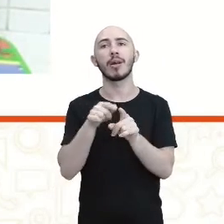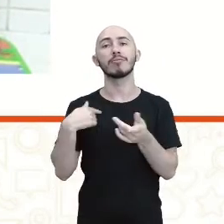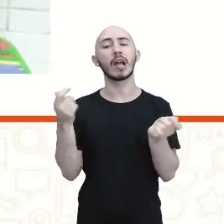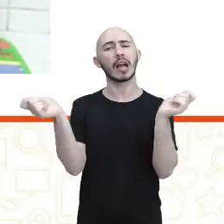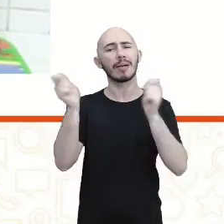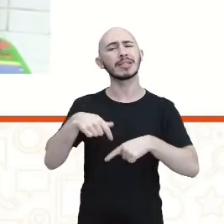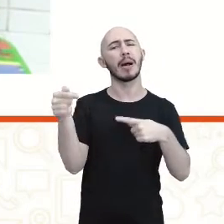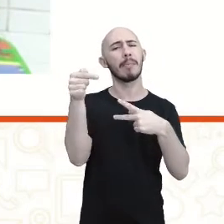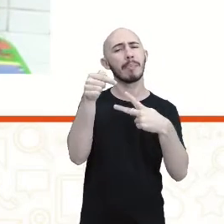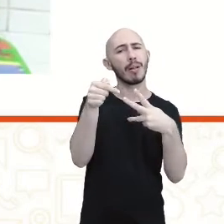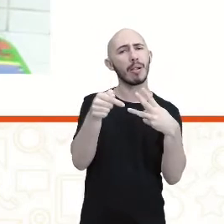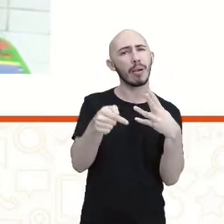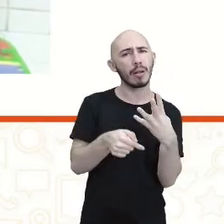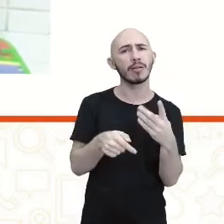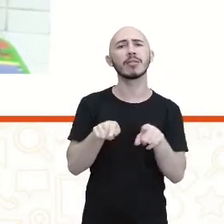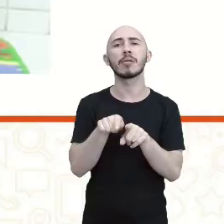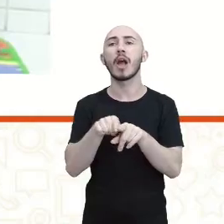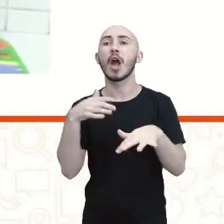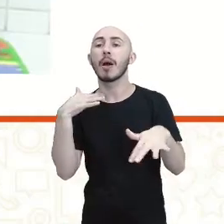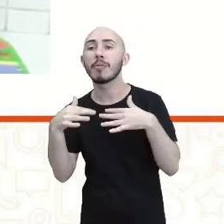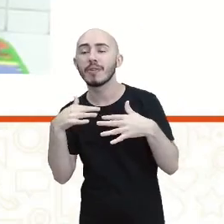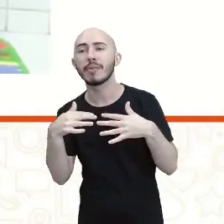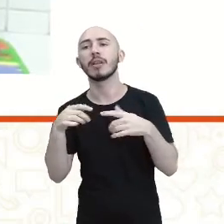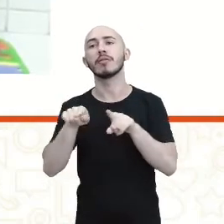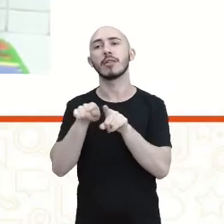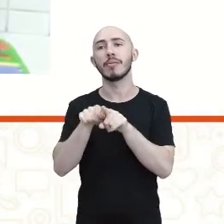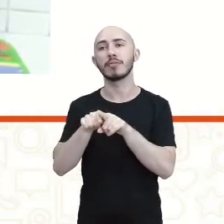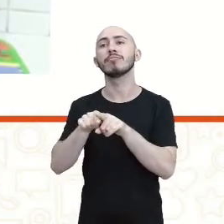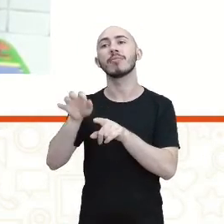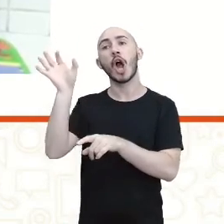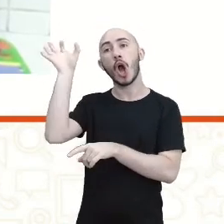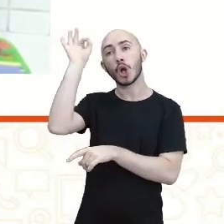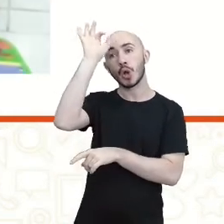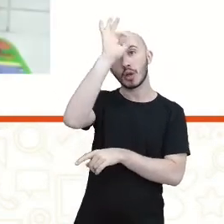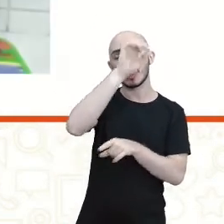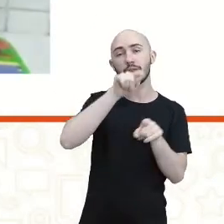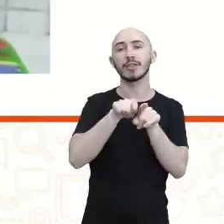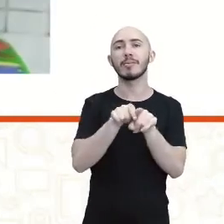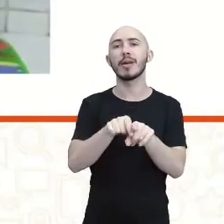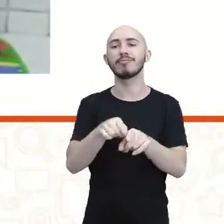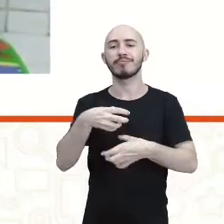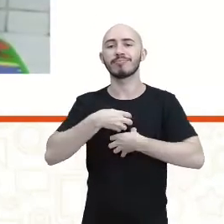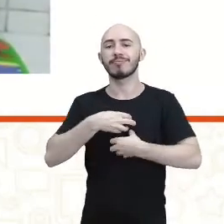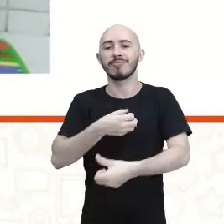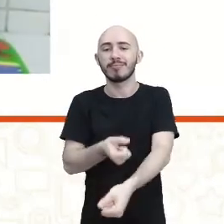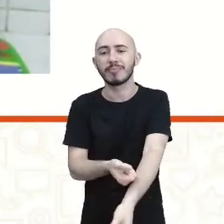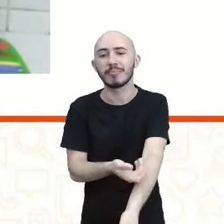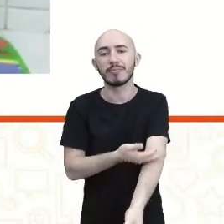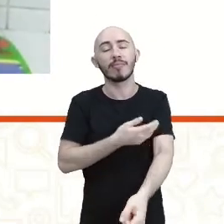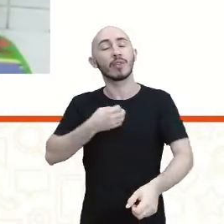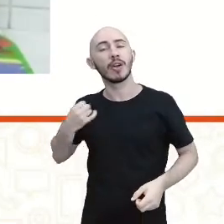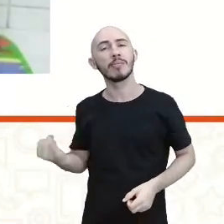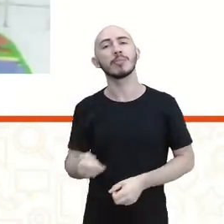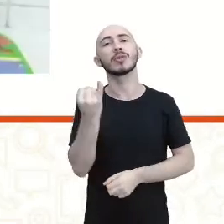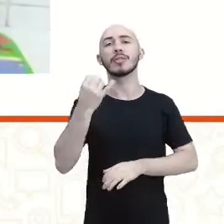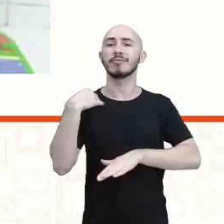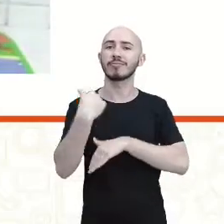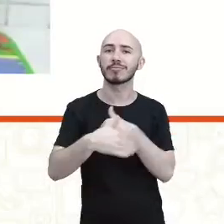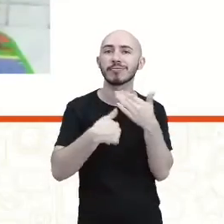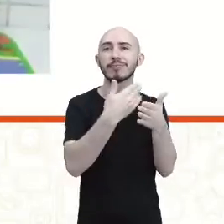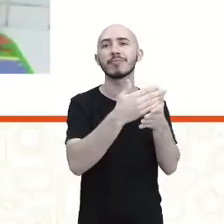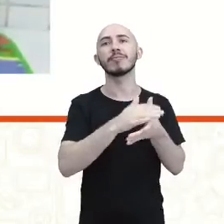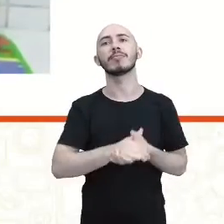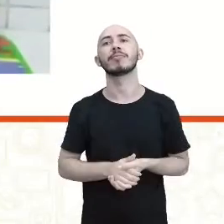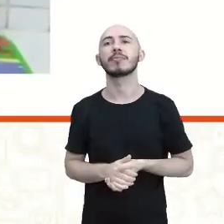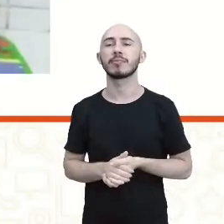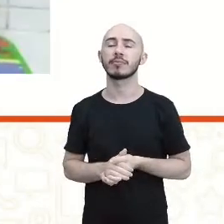e habilidades motoras, cognitivas e emocionais, que são fundamentais para a sua formação.